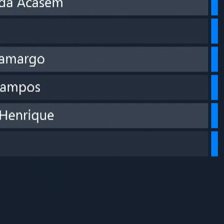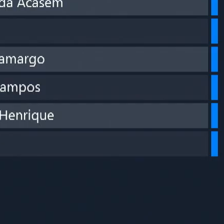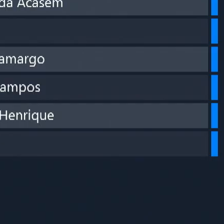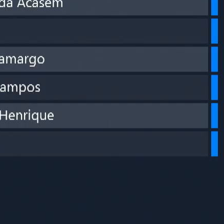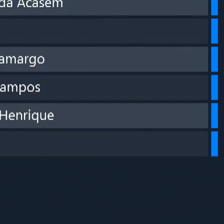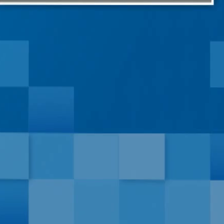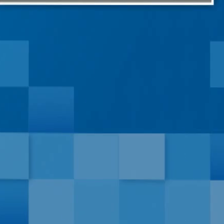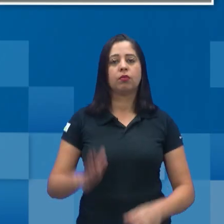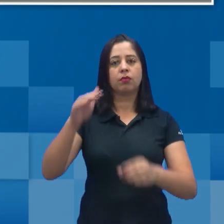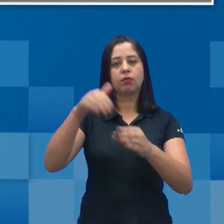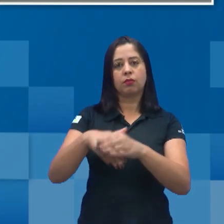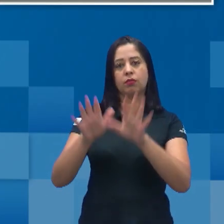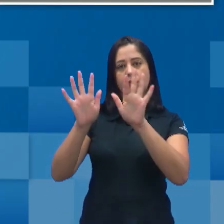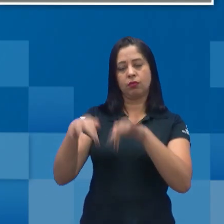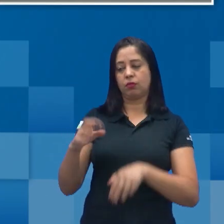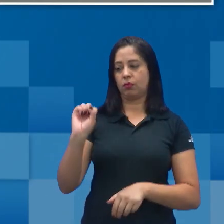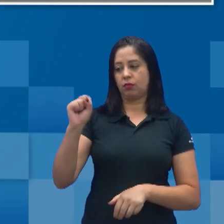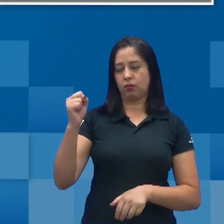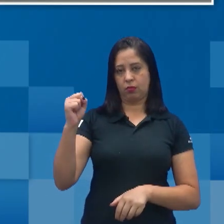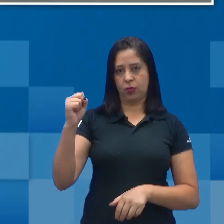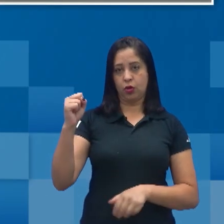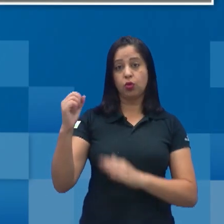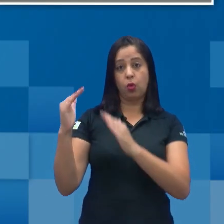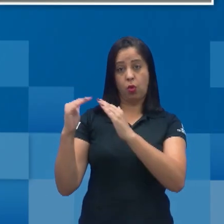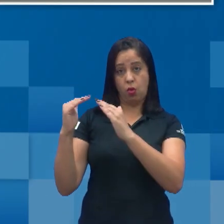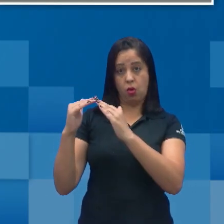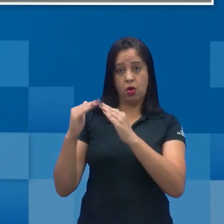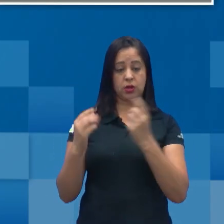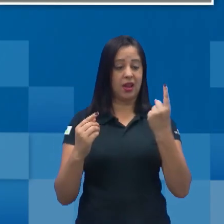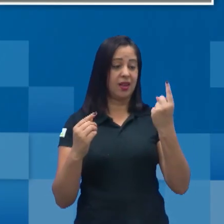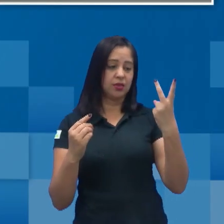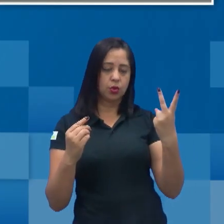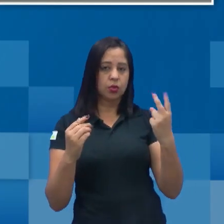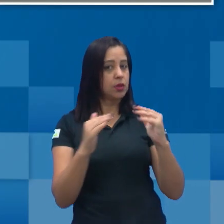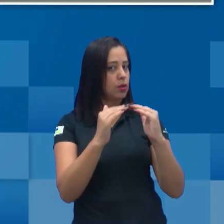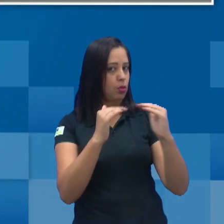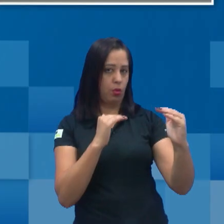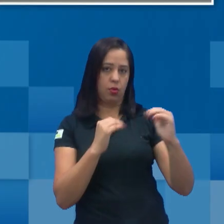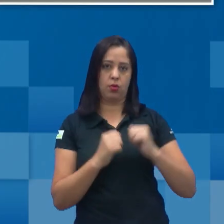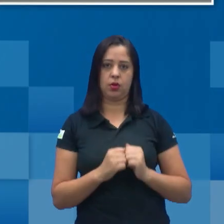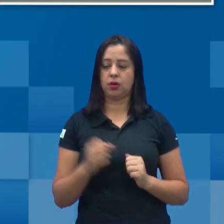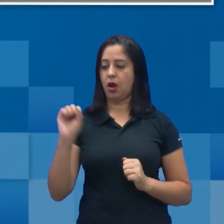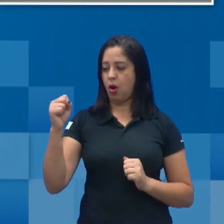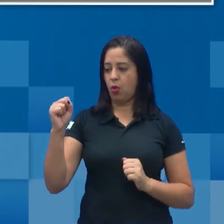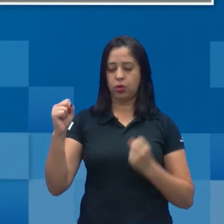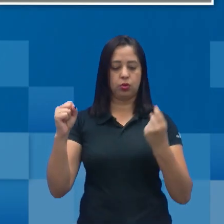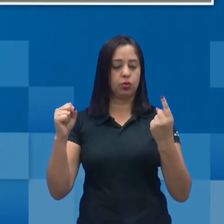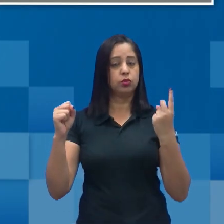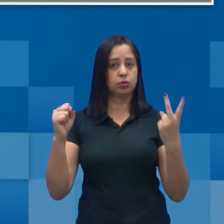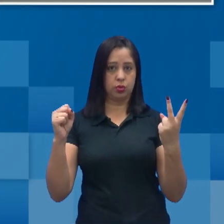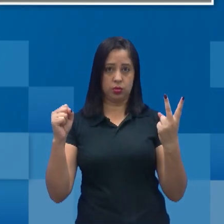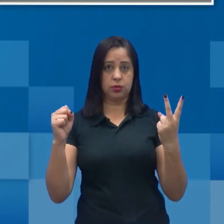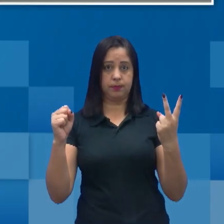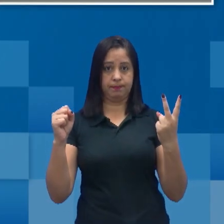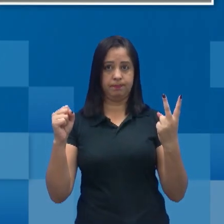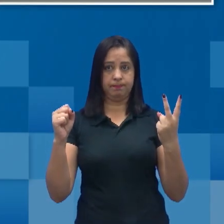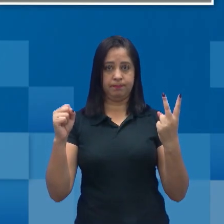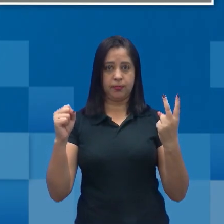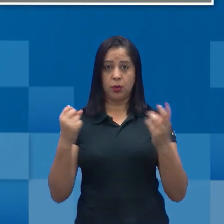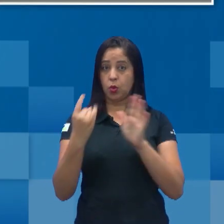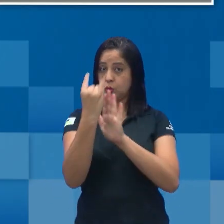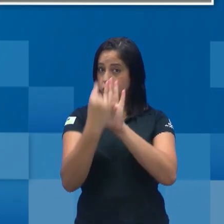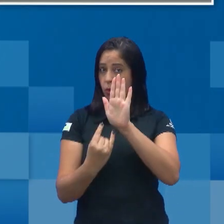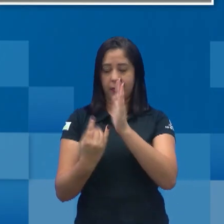Encerrada a votação. 8 votos favoráveis, 12 votos contrários. Com 8 votos favoráveis, 12 votos contrários, o requerimento